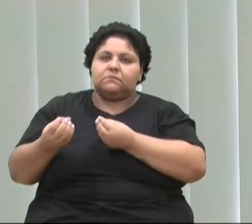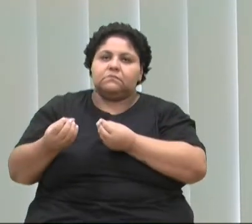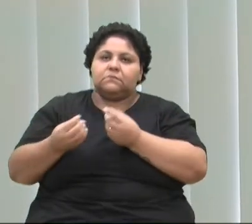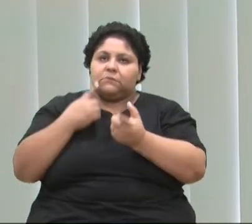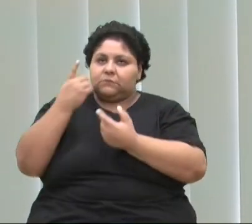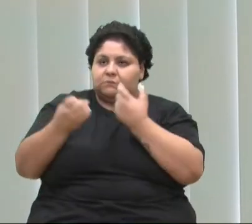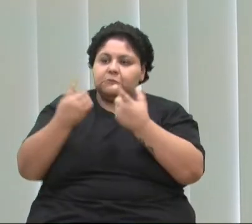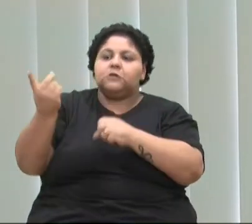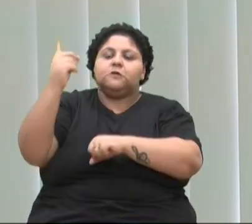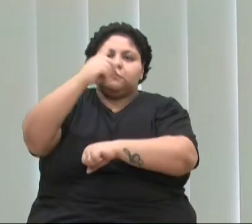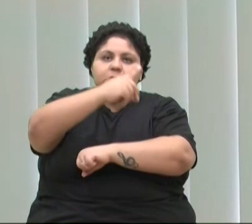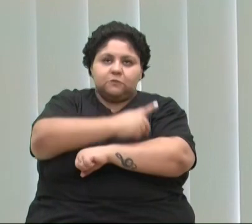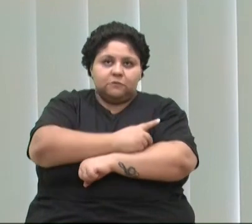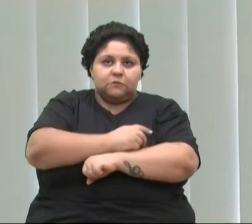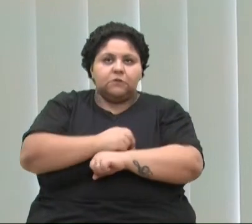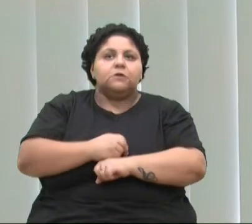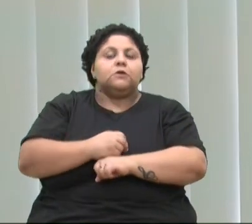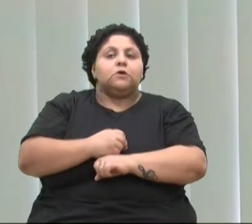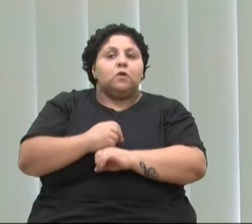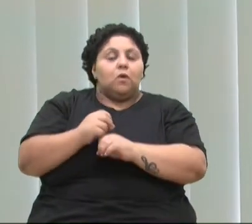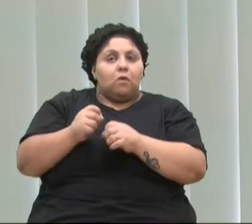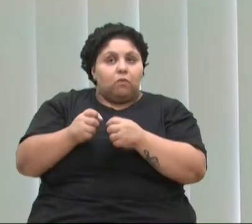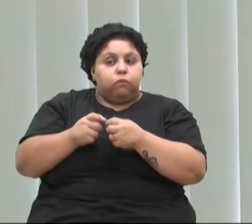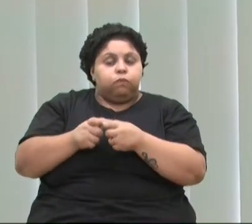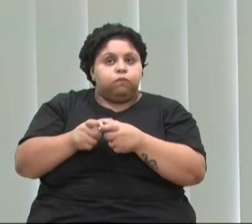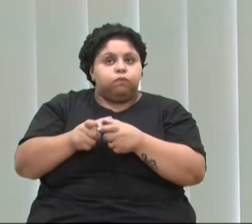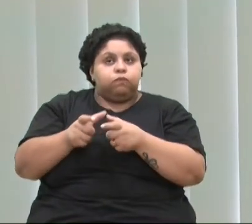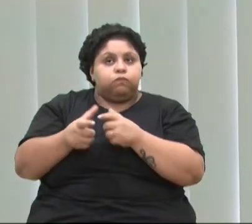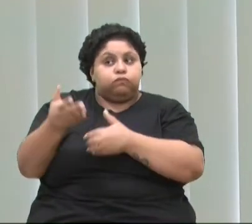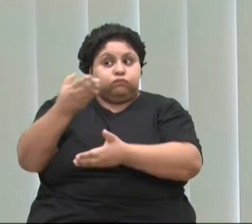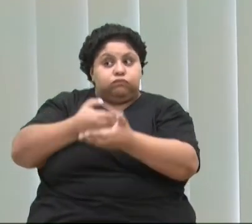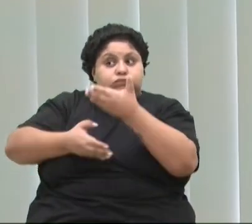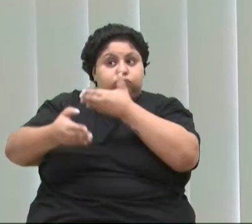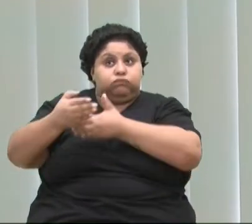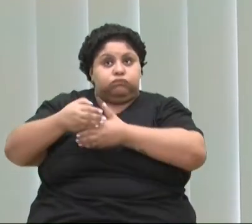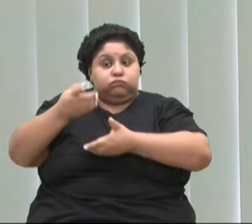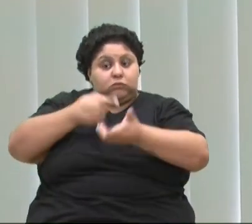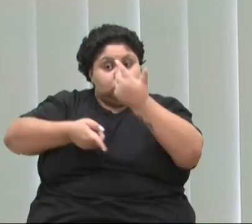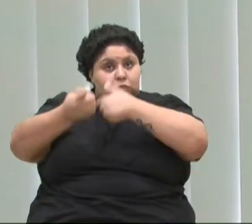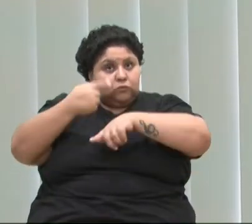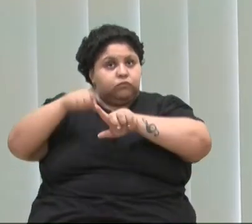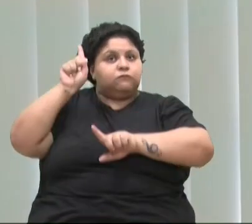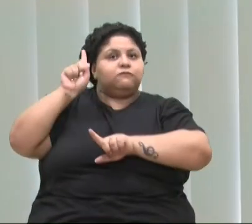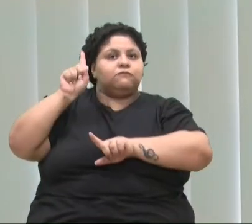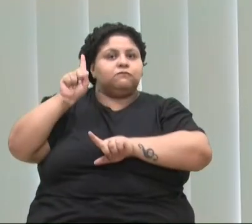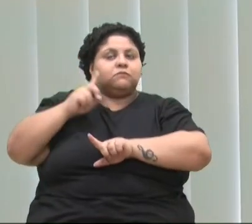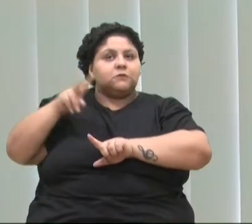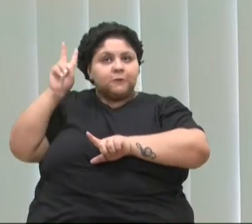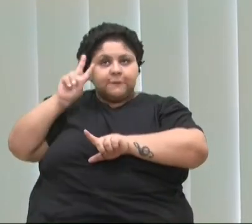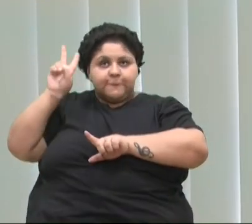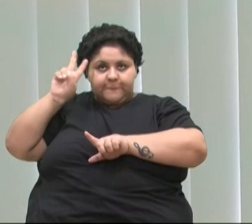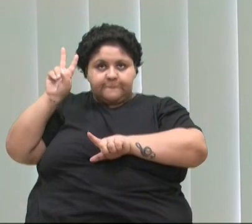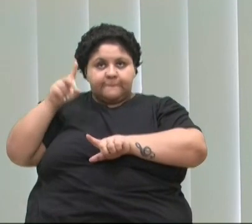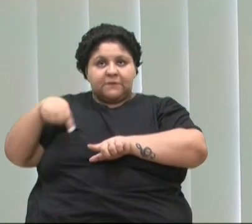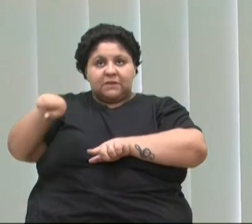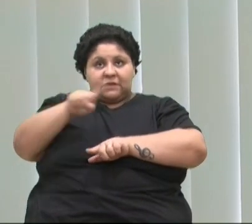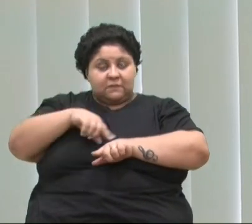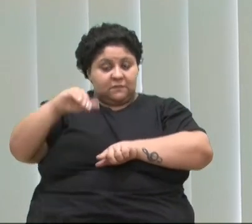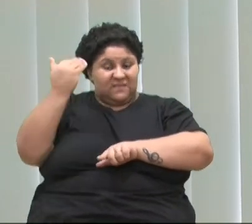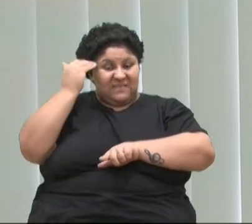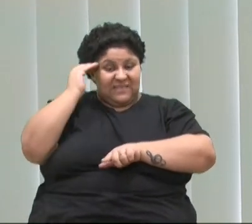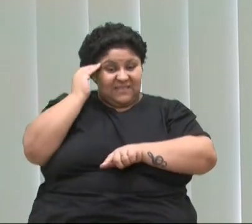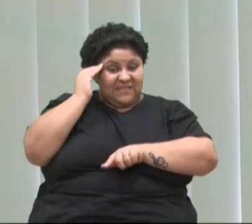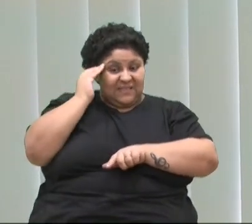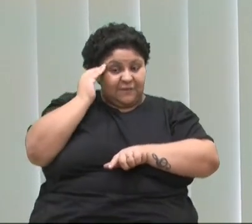alguns dias o volume de atendimentos ele tenha superado todas as médias históricas, mas a gente sabe que